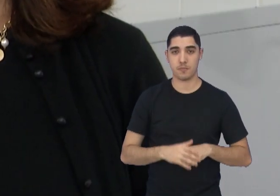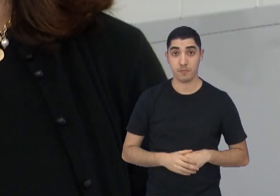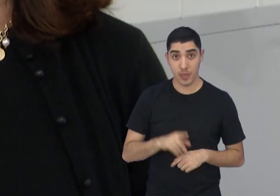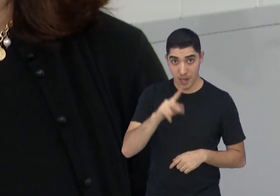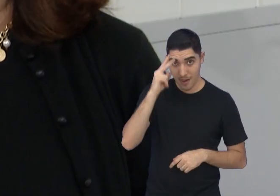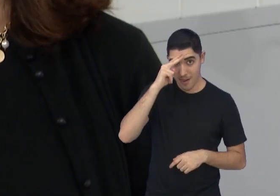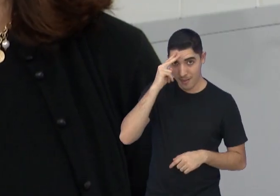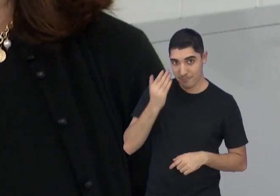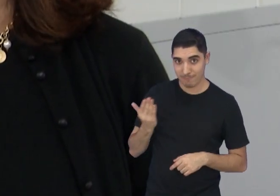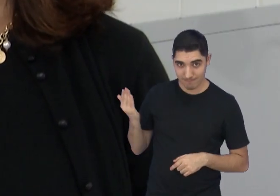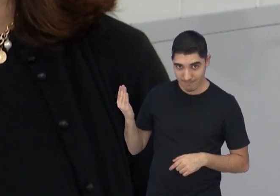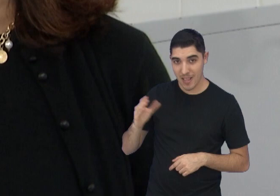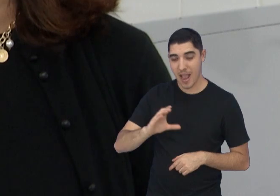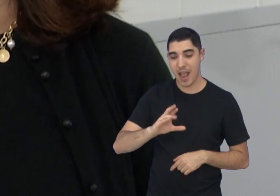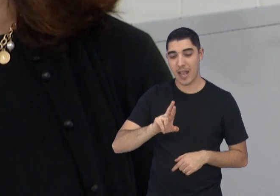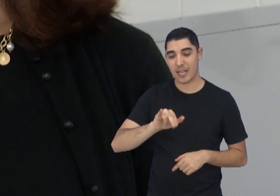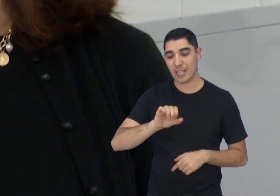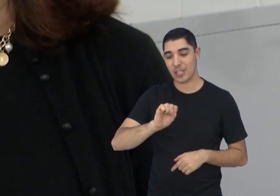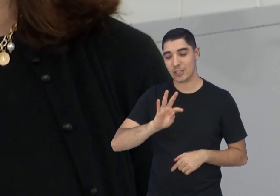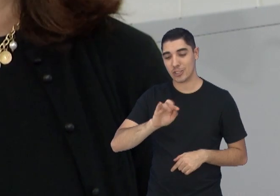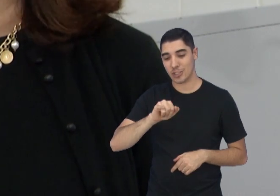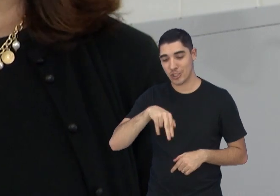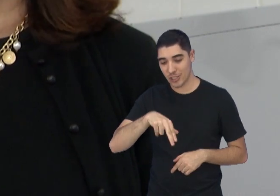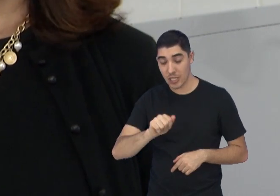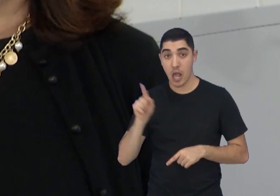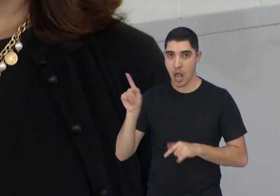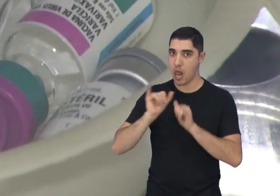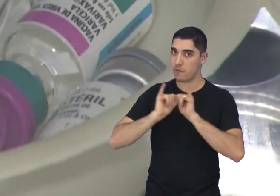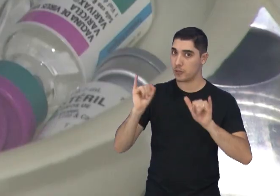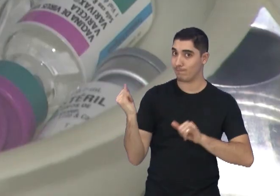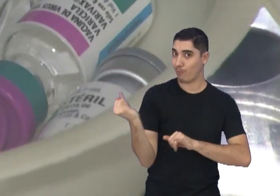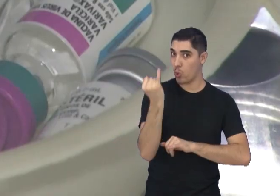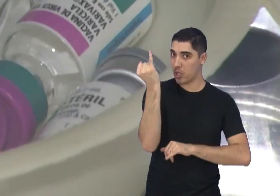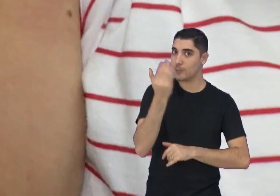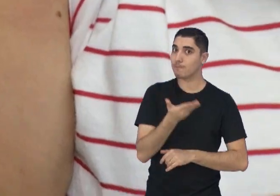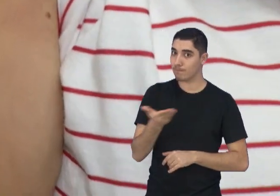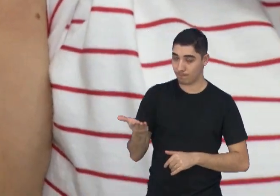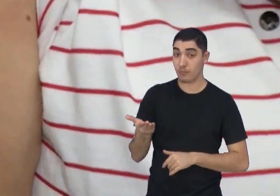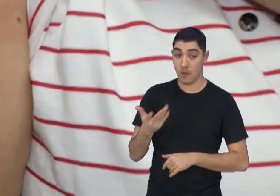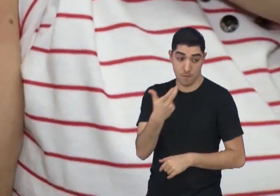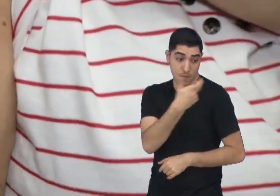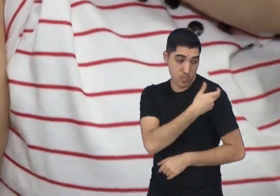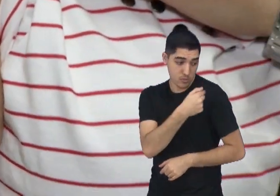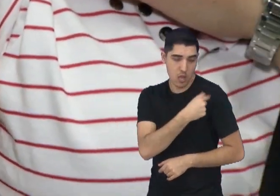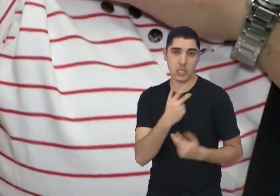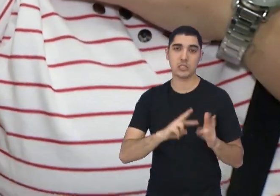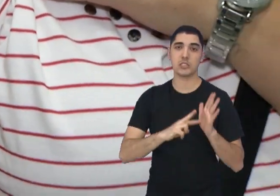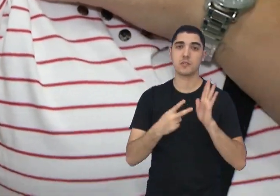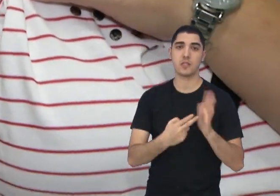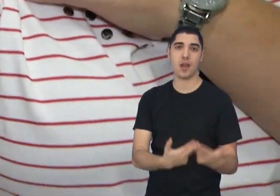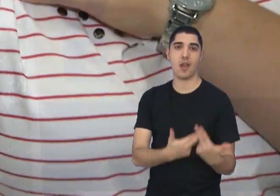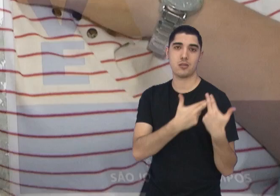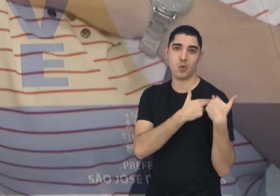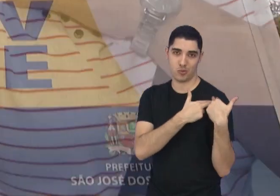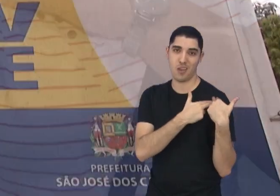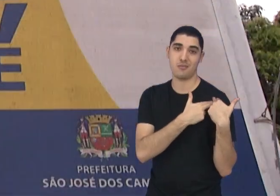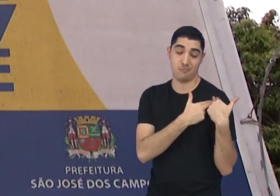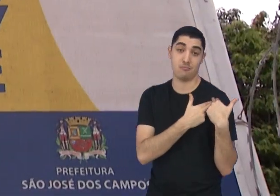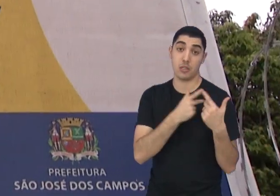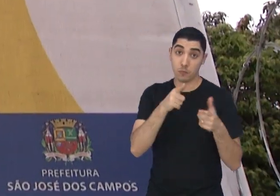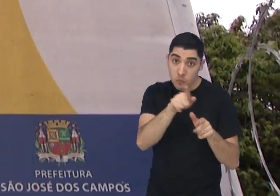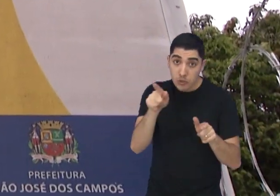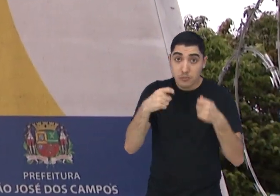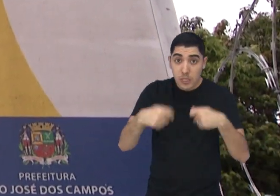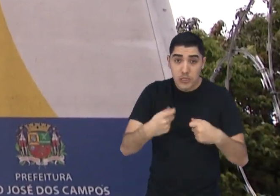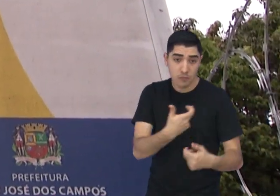que conversamos no início desta reportagem, faz um alerta importante. Vacinar é um ato de responsabilidade. Vacine-se também